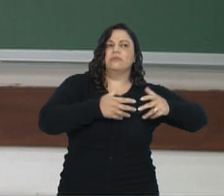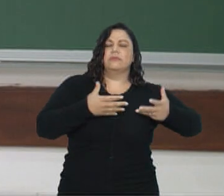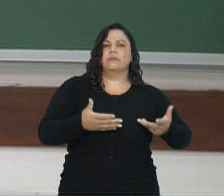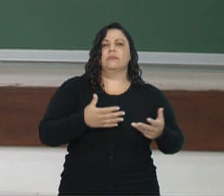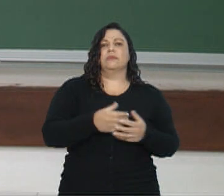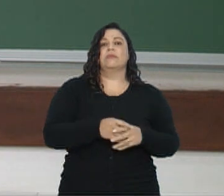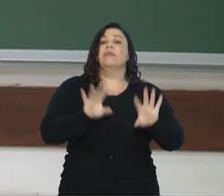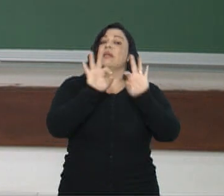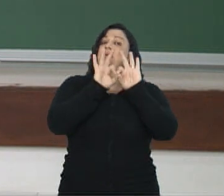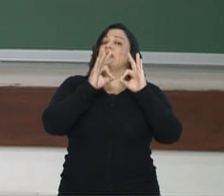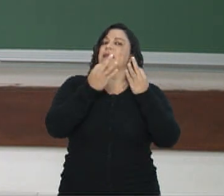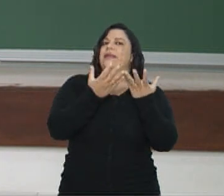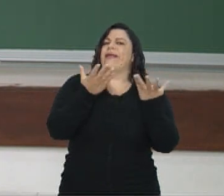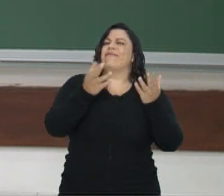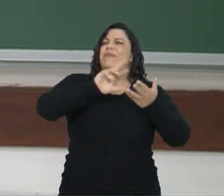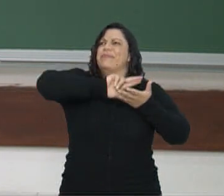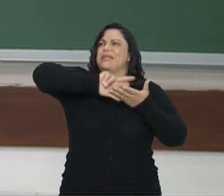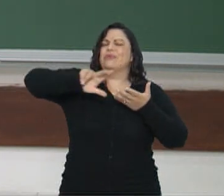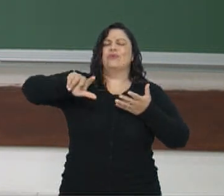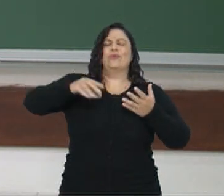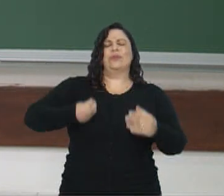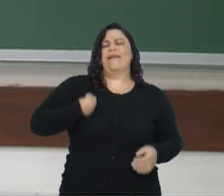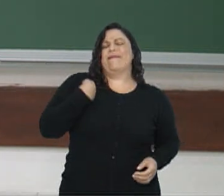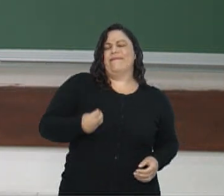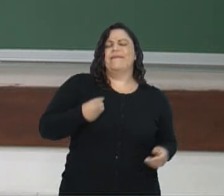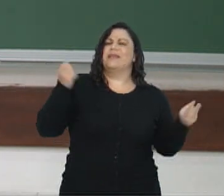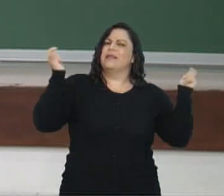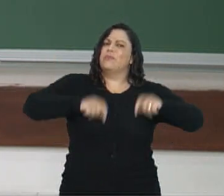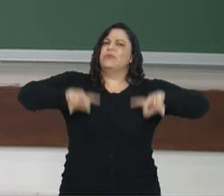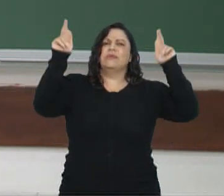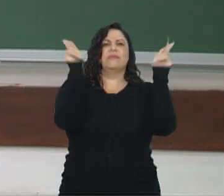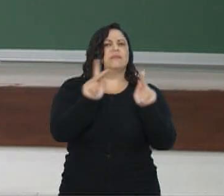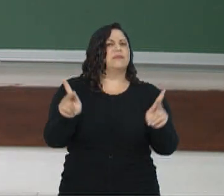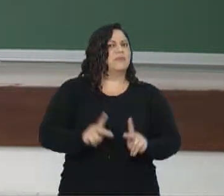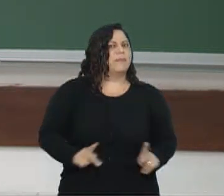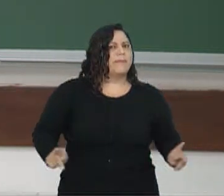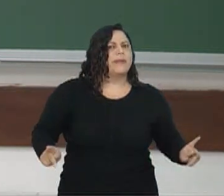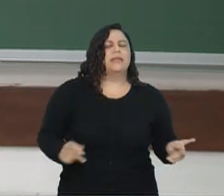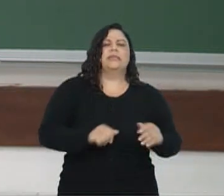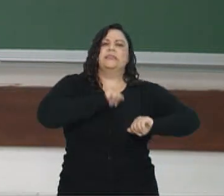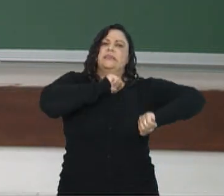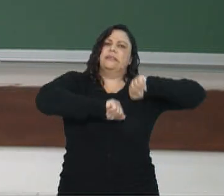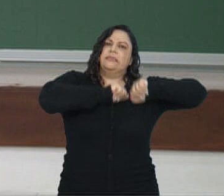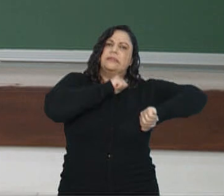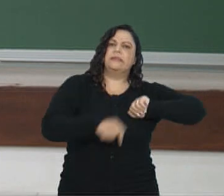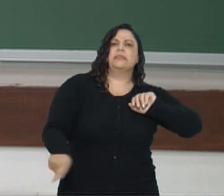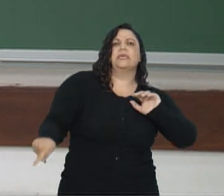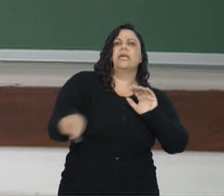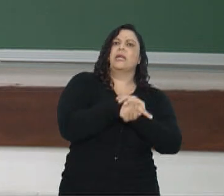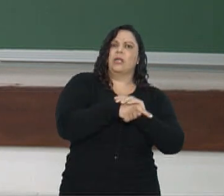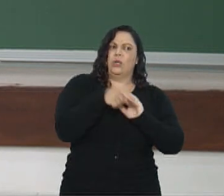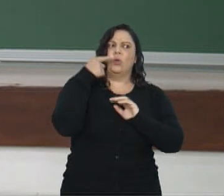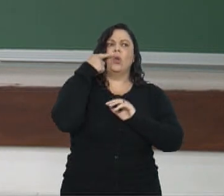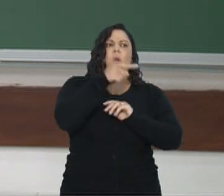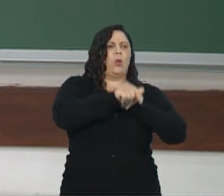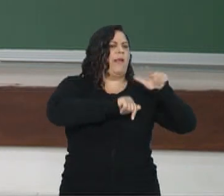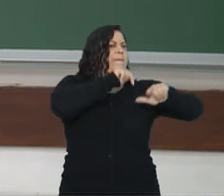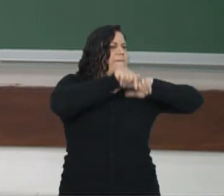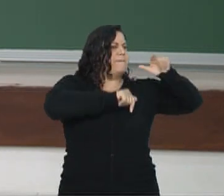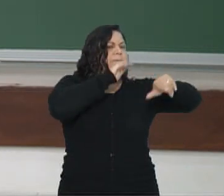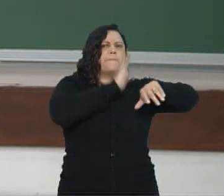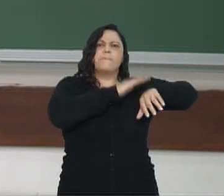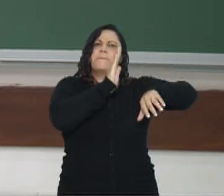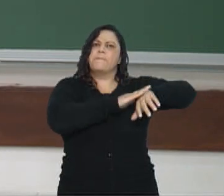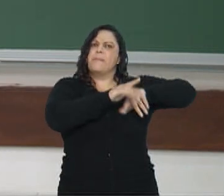podia ser harmônica. Acontece que a fábrica que ele fez, apesar de ele gastar muito com isso, ela se tornou muito produtiva. Era uma das fábricas que